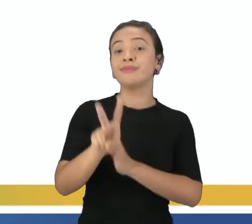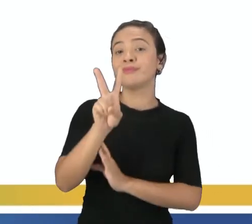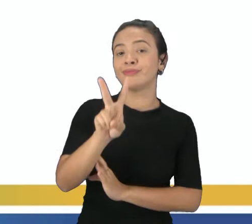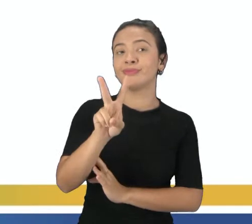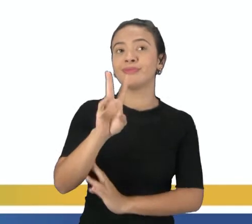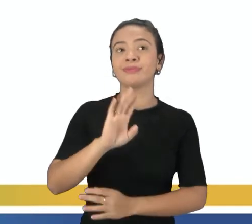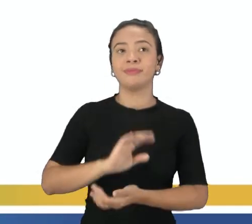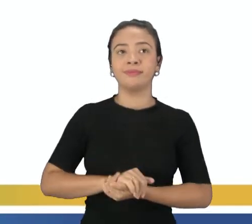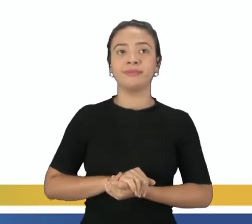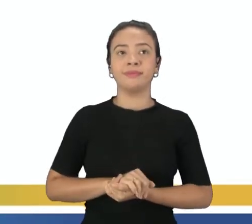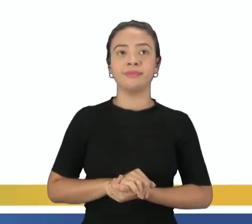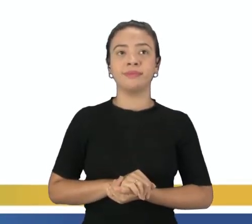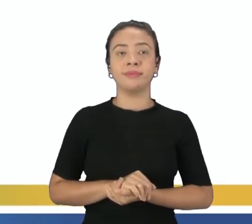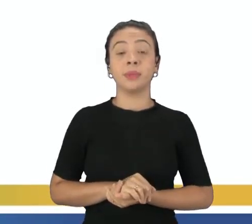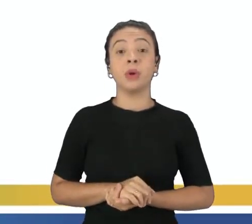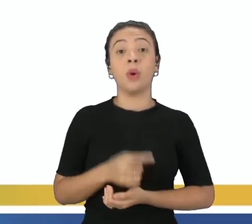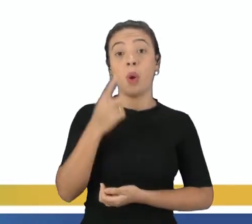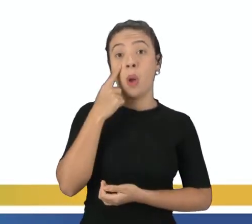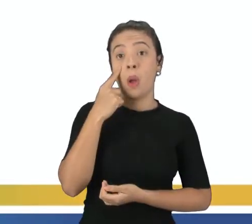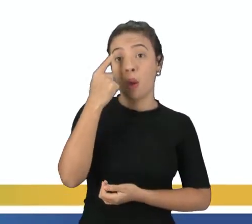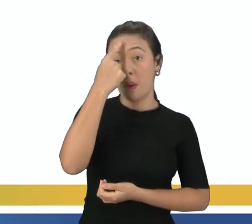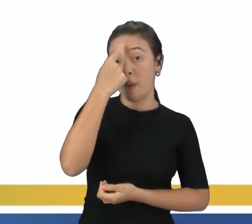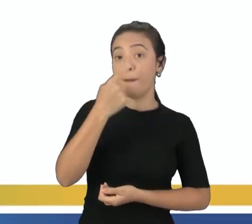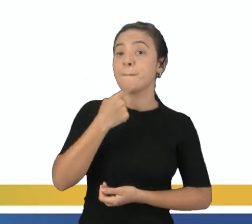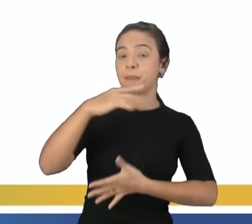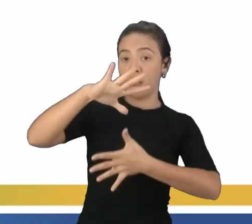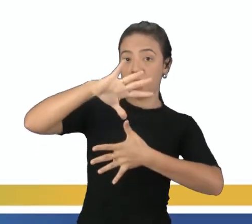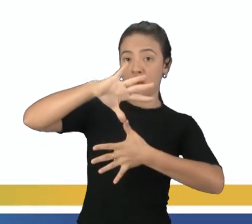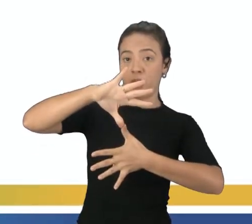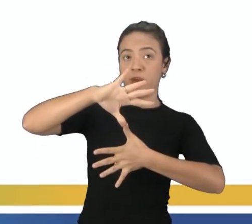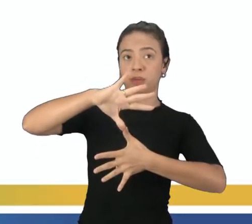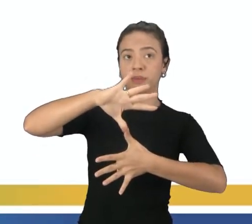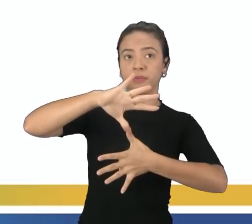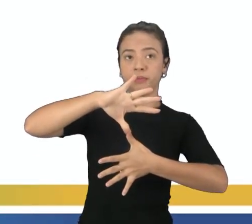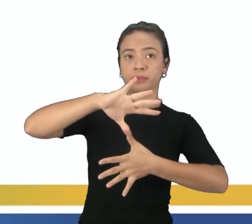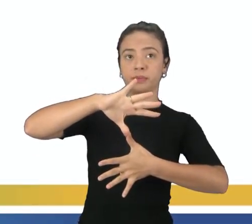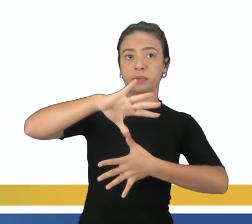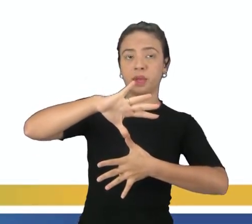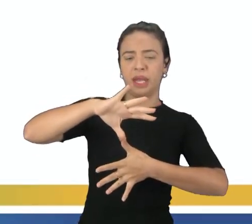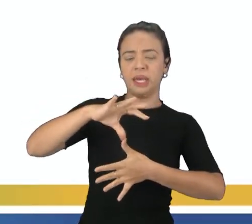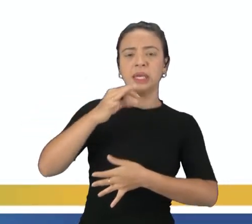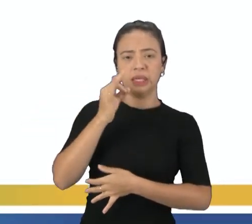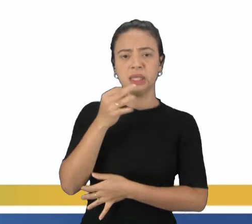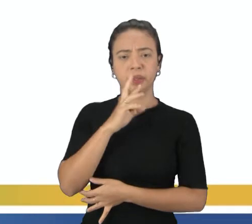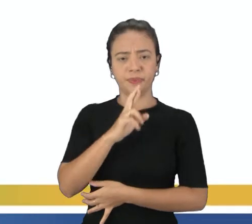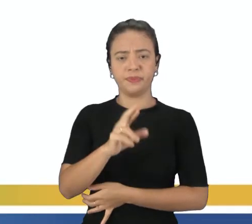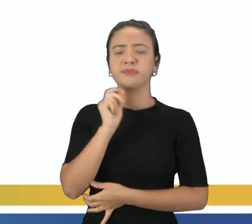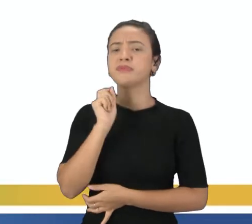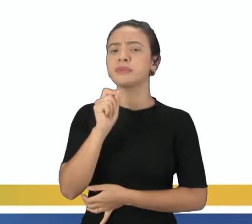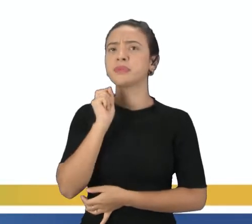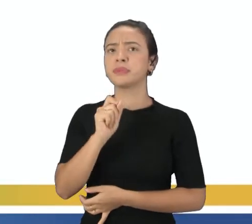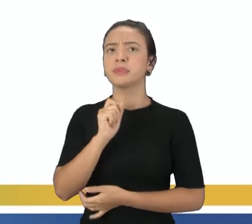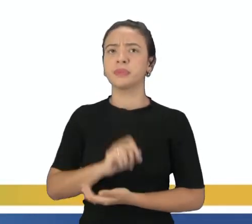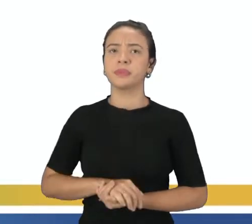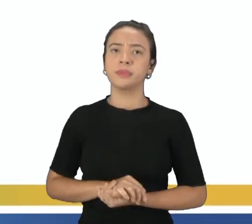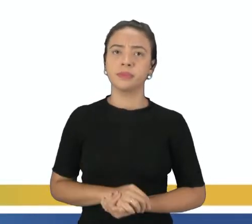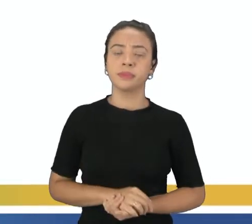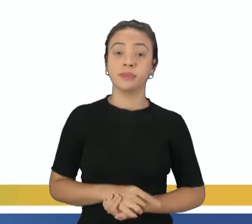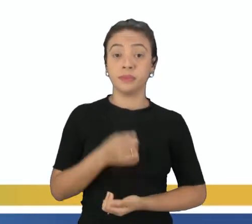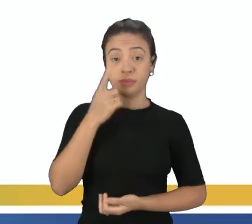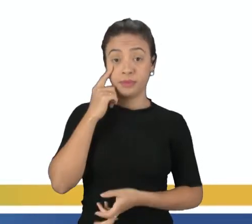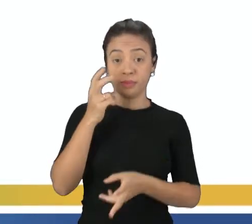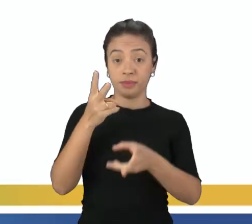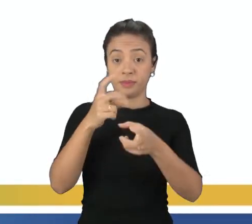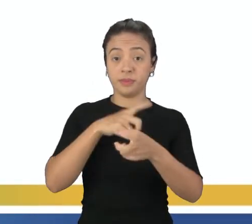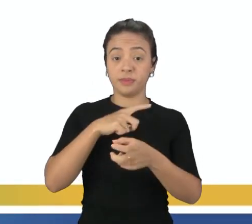Exercício 2. Com base no mapa da figura ao lado, é correto afirmarmos que... Então, aqui nós